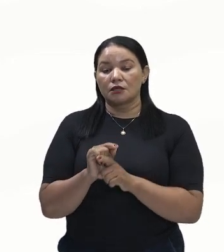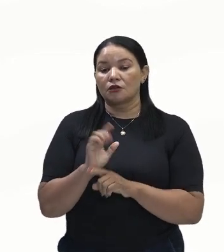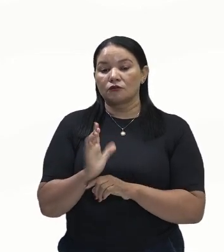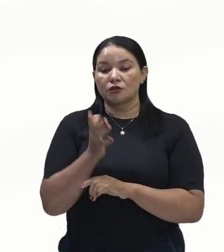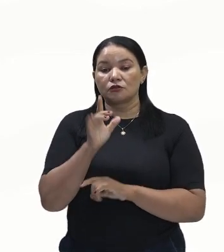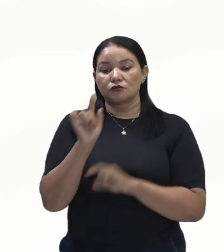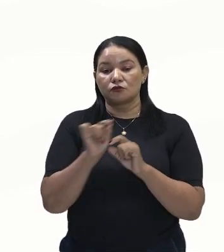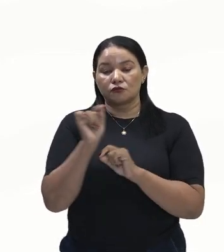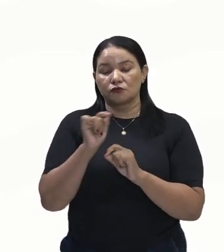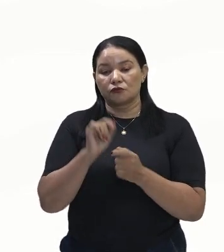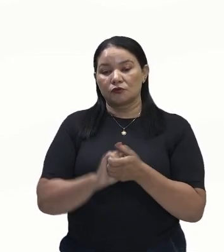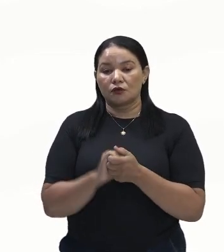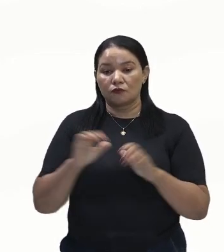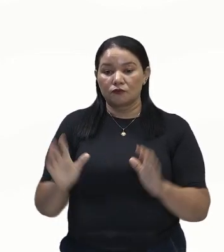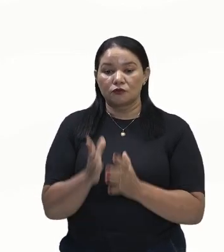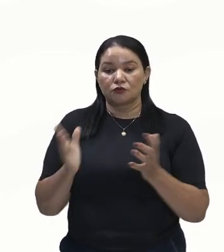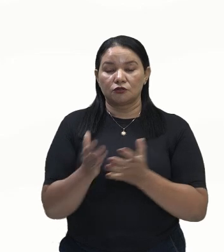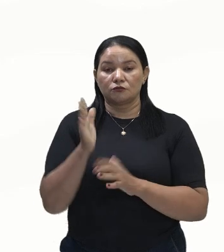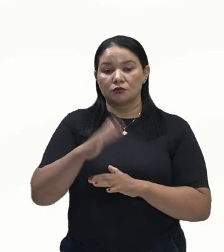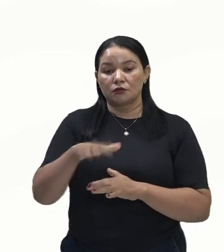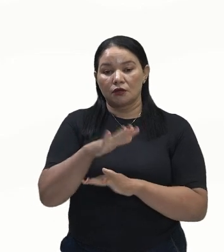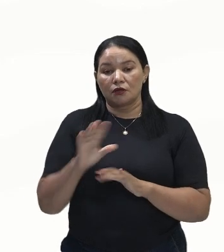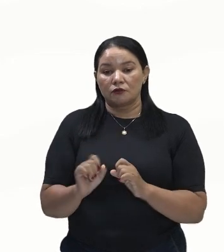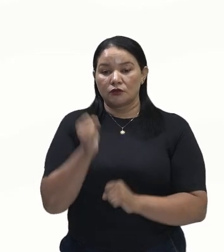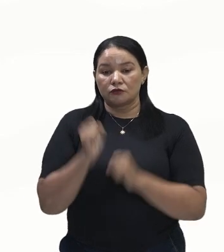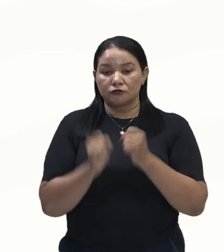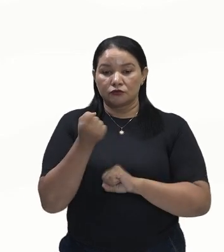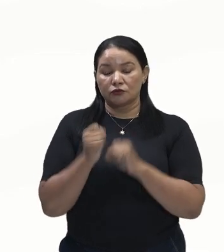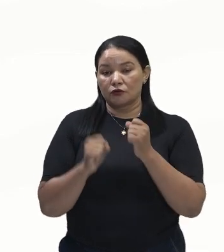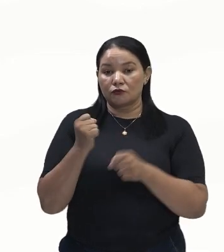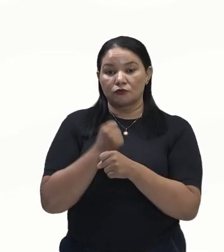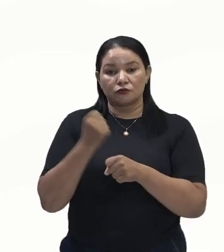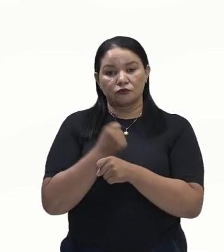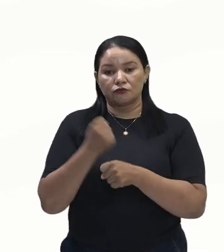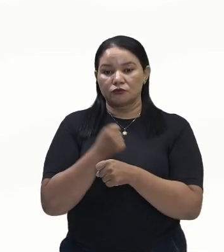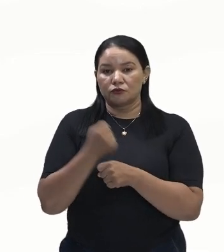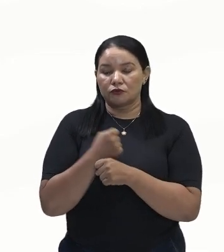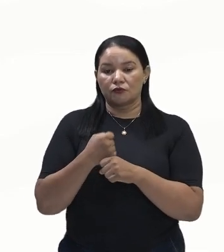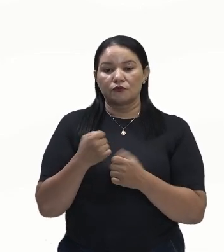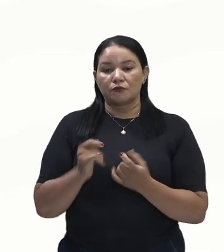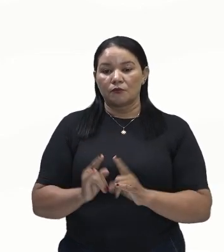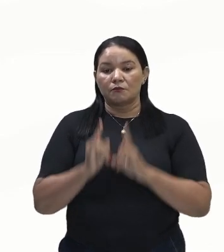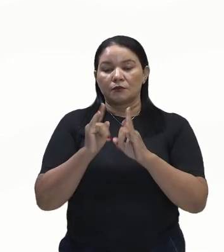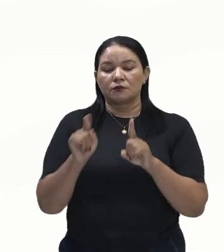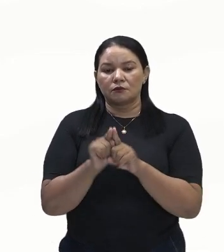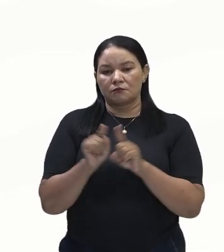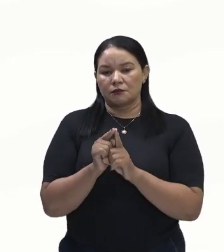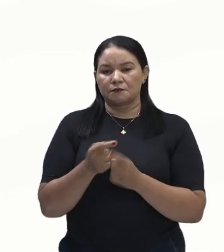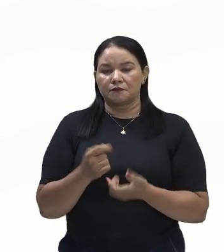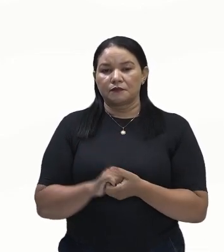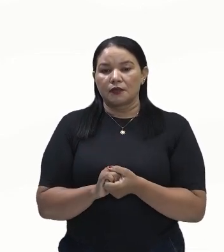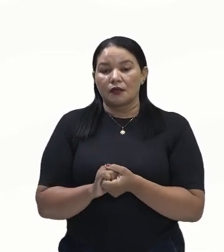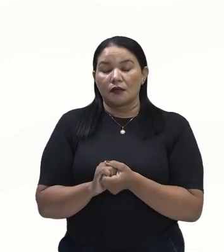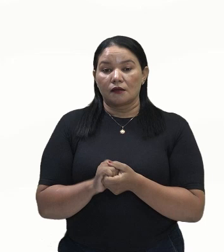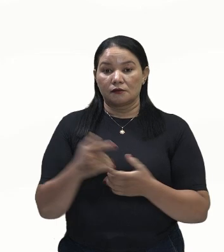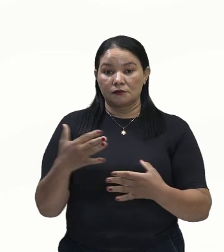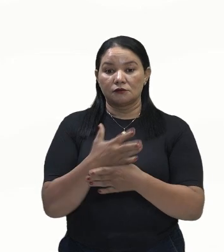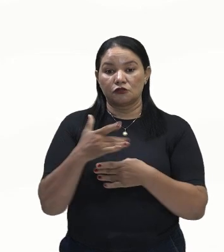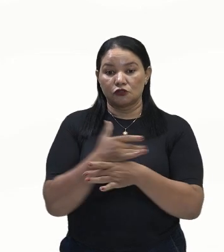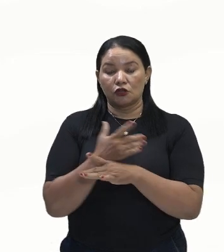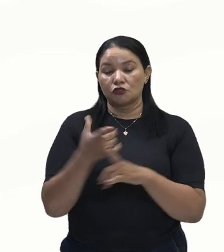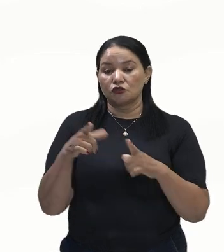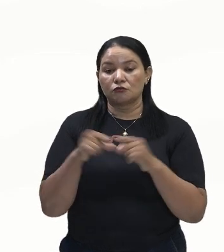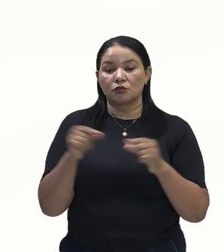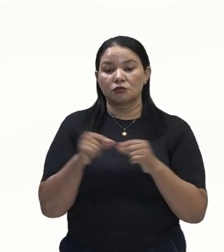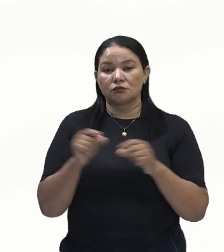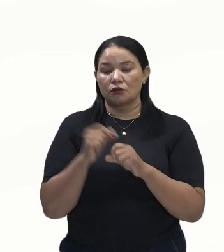ocasionar o estímulo à indústria da construção civil. Imaginem, a cidade de Brasília, ela foi construída